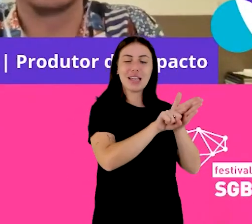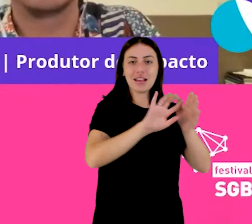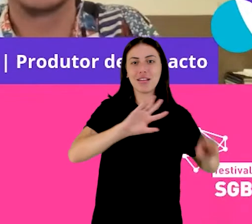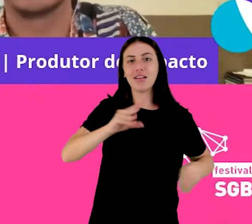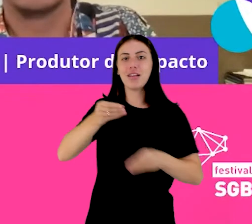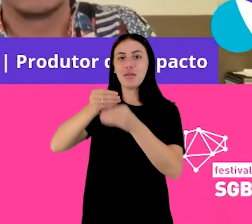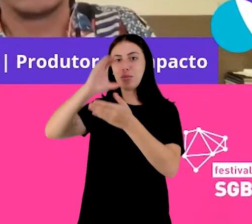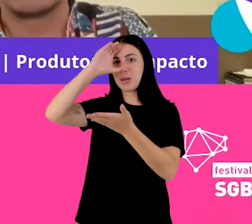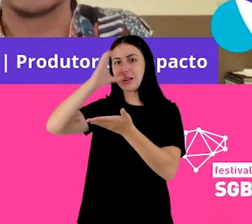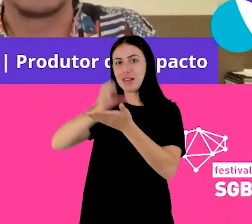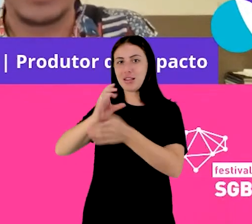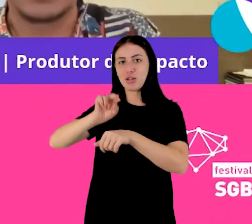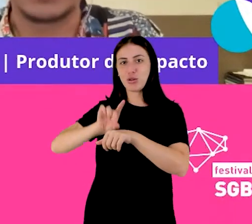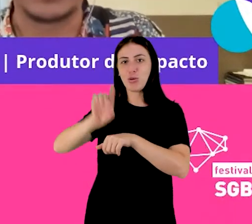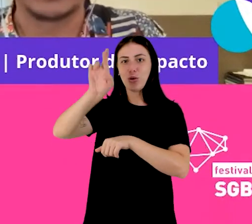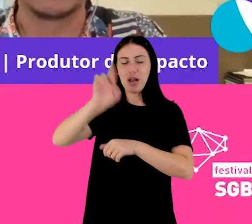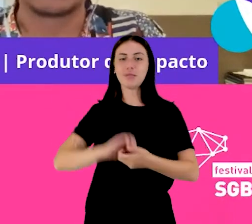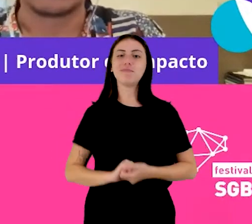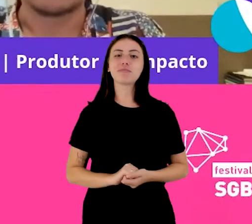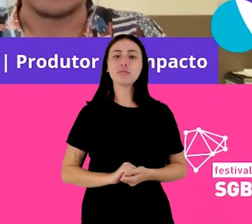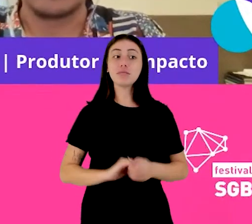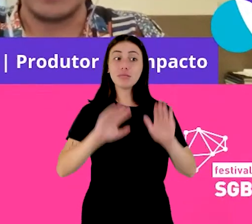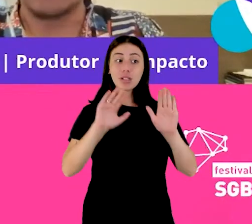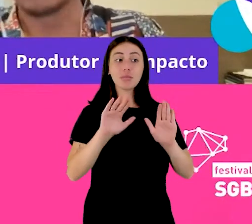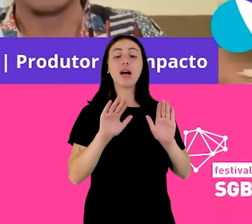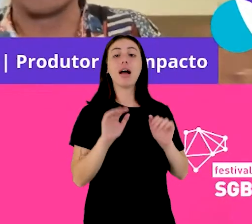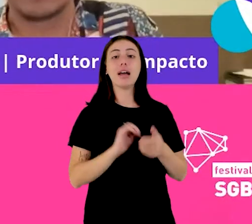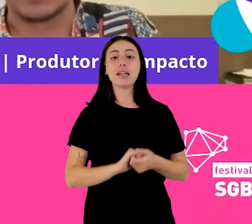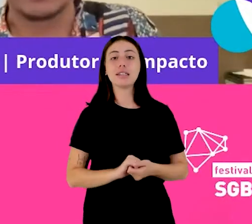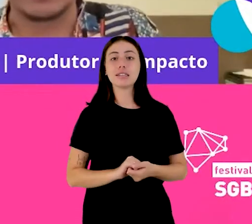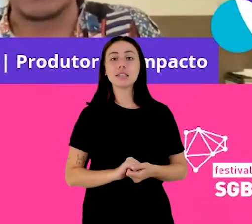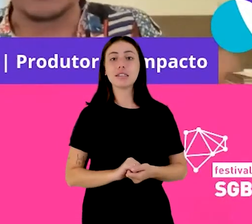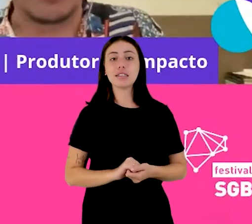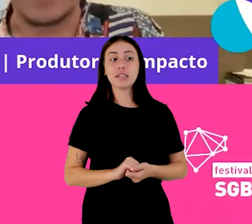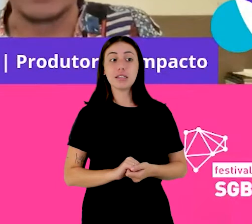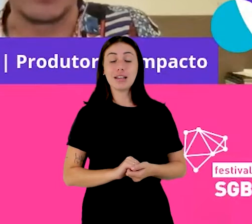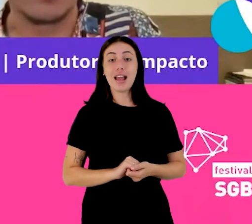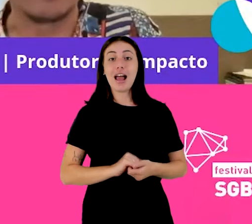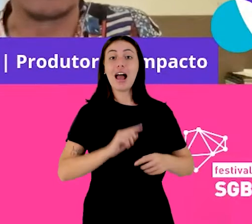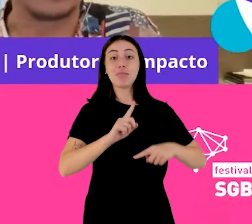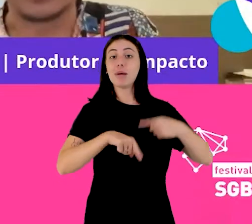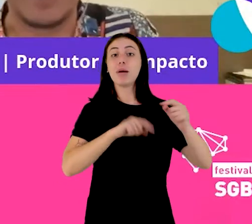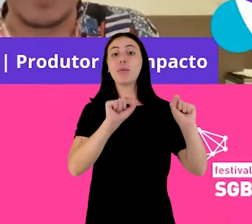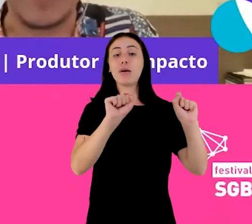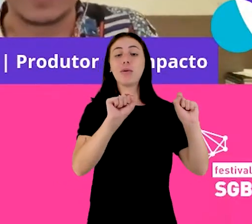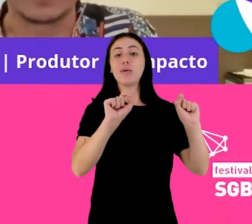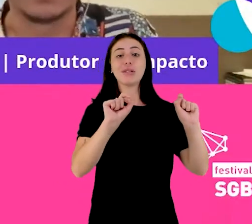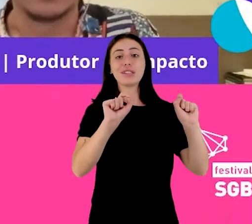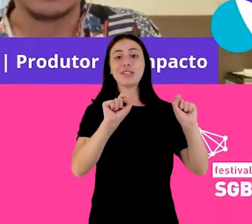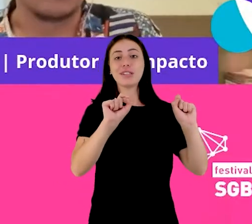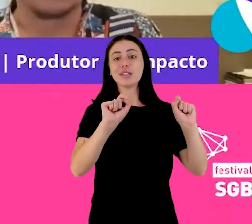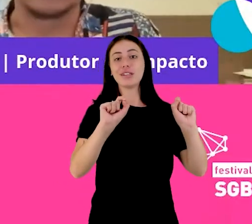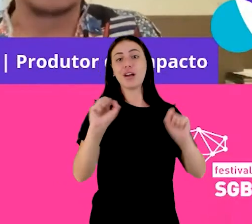estava questionando a identidade de gênero. E ela, por ser uma documentarista, naturalmente falou: posso gravar uma